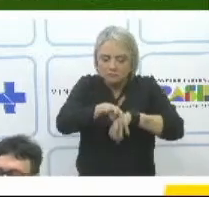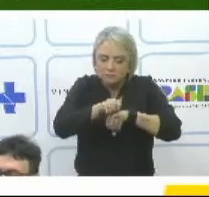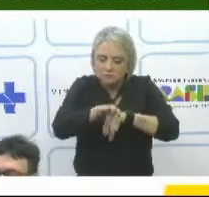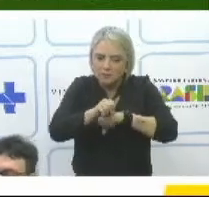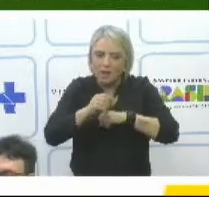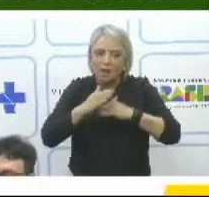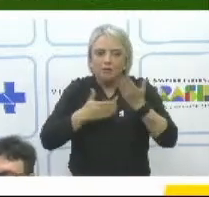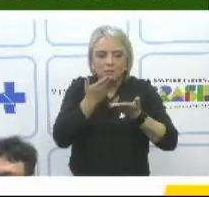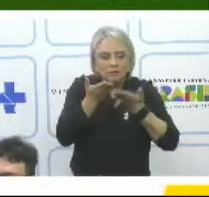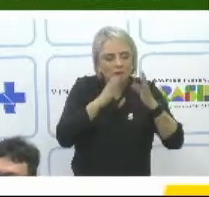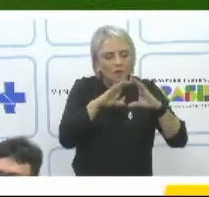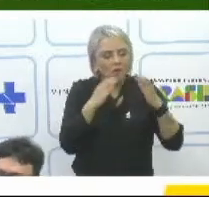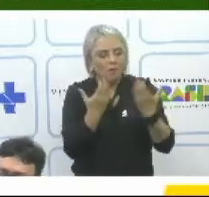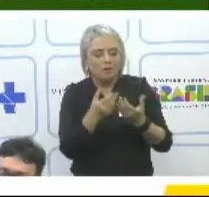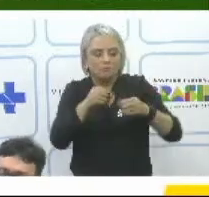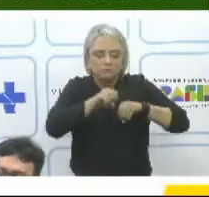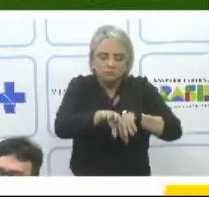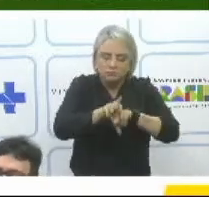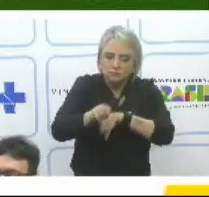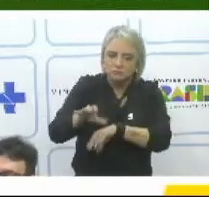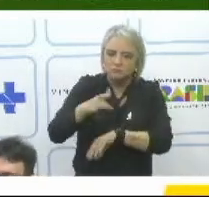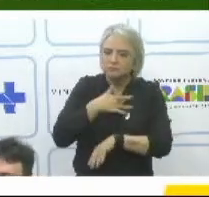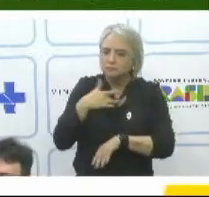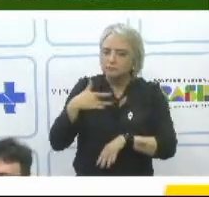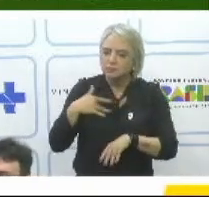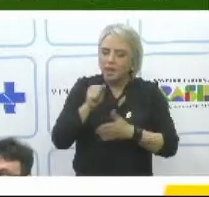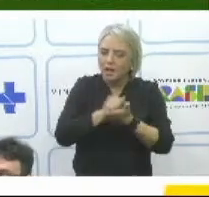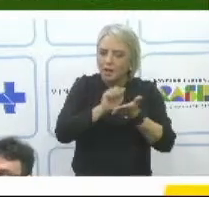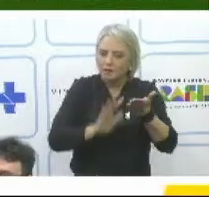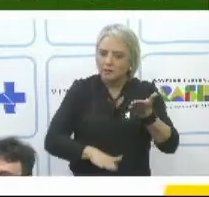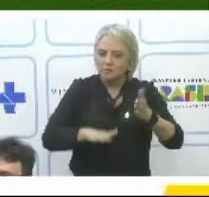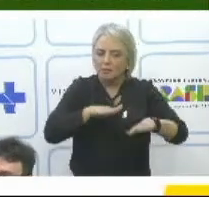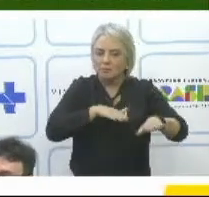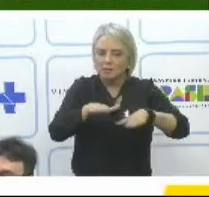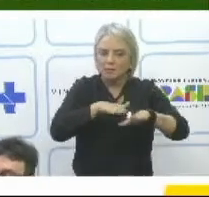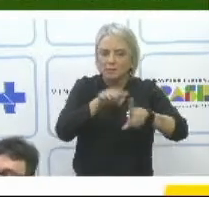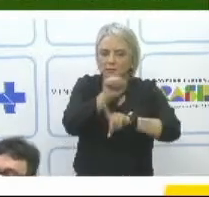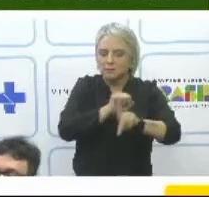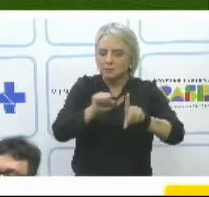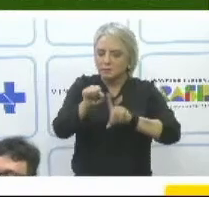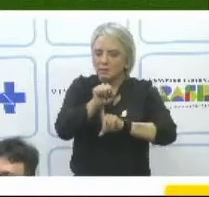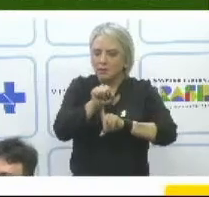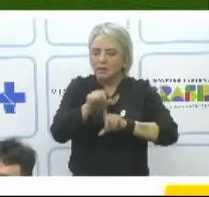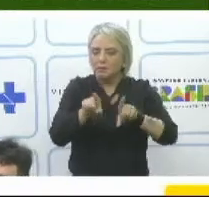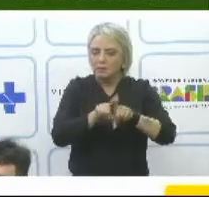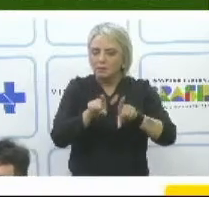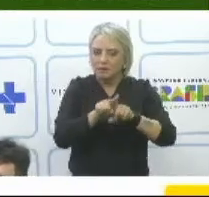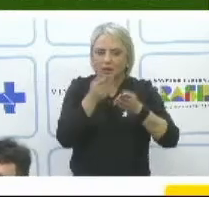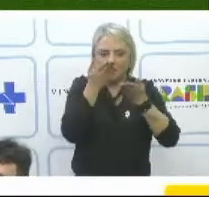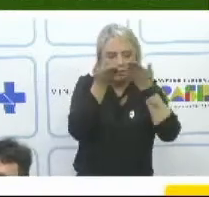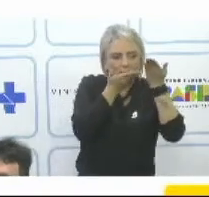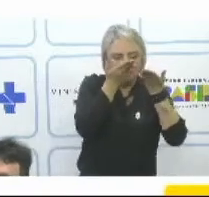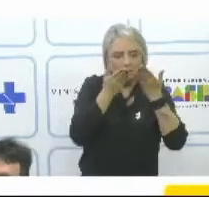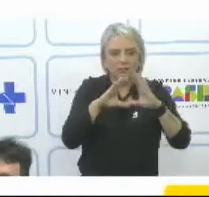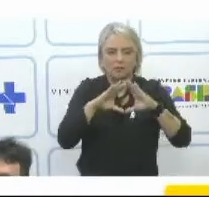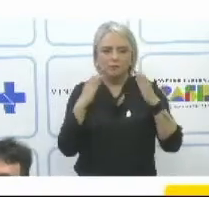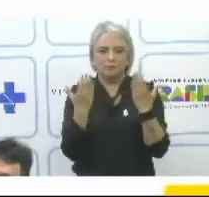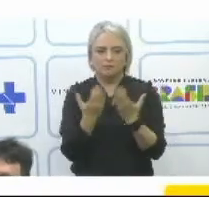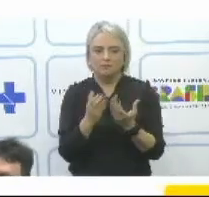como procedimentos coletivos, educação em saúde, atividades de mobilização social e também atendimento em grupo.